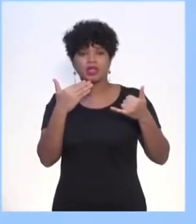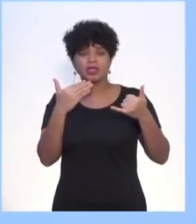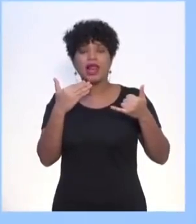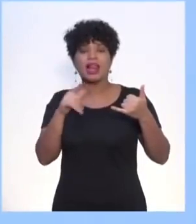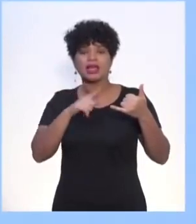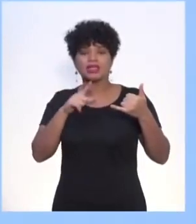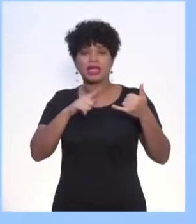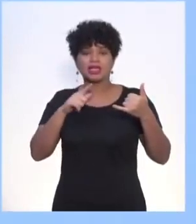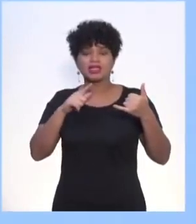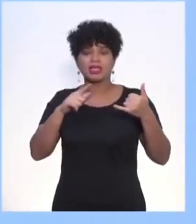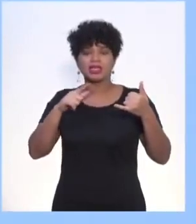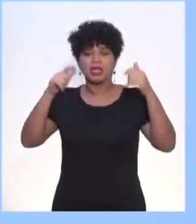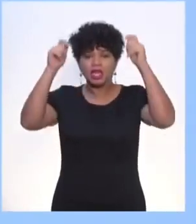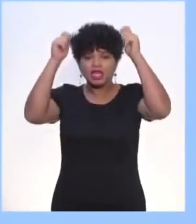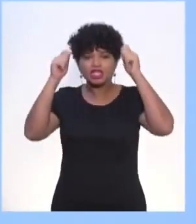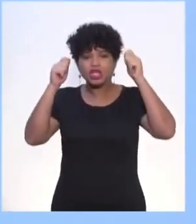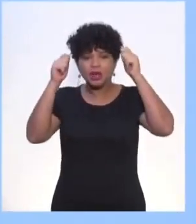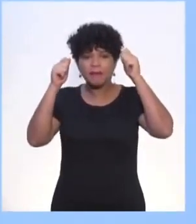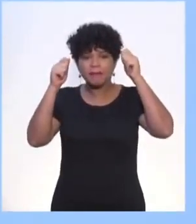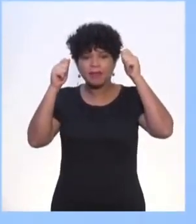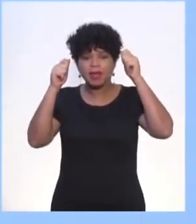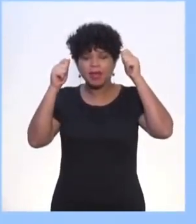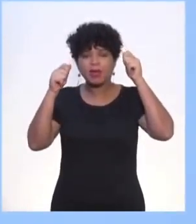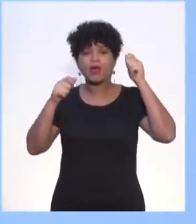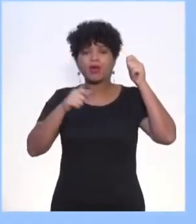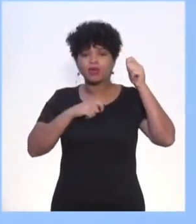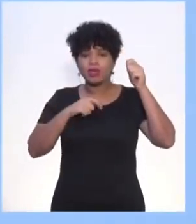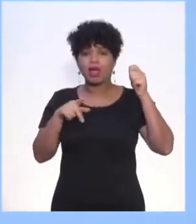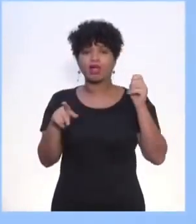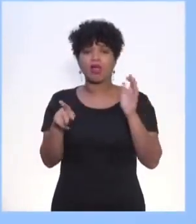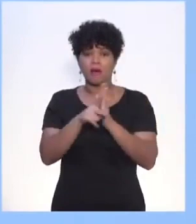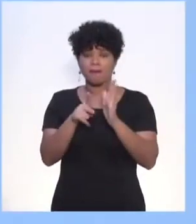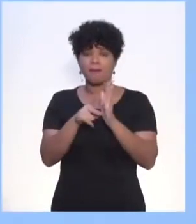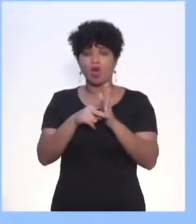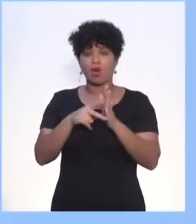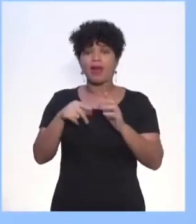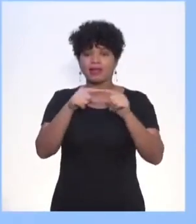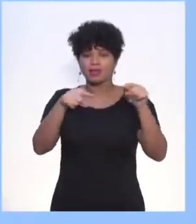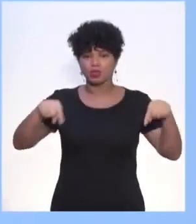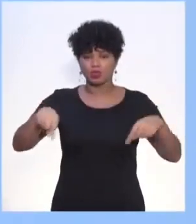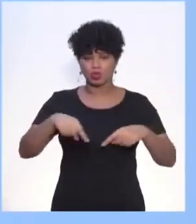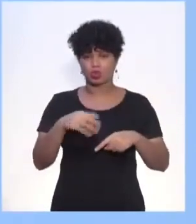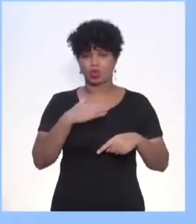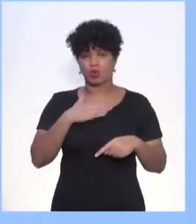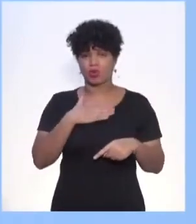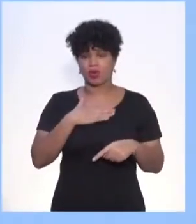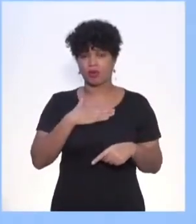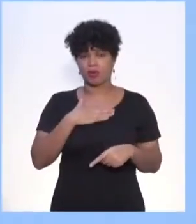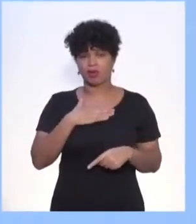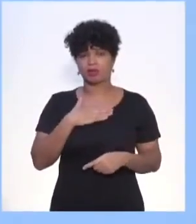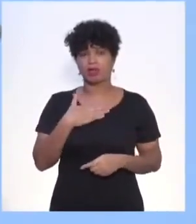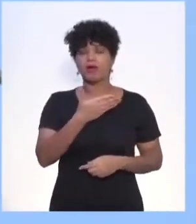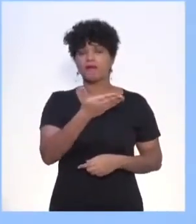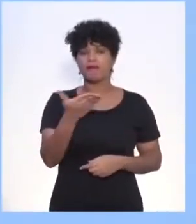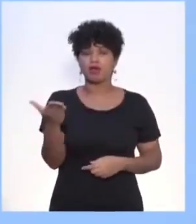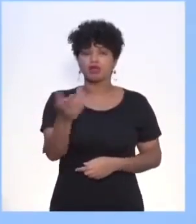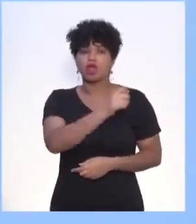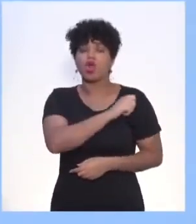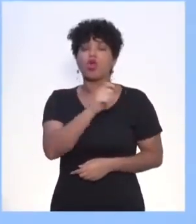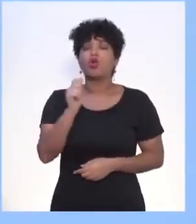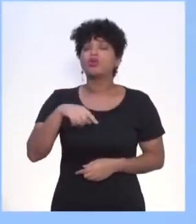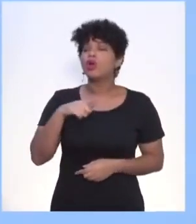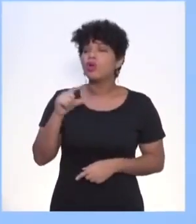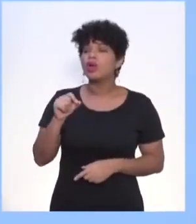formando, né? Ó, clica nele. Aqui aparecem as minhas turmas, tá ok? para os nossos estudantes, já vai aparecer o